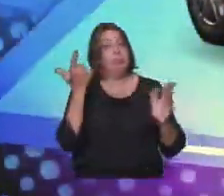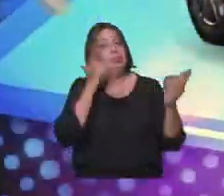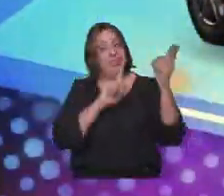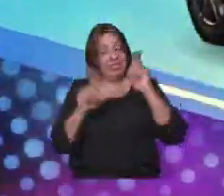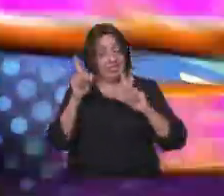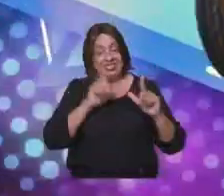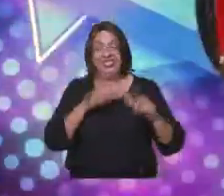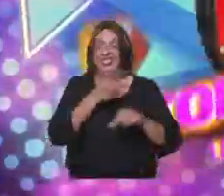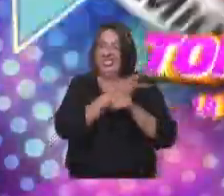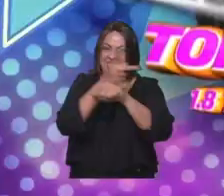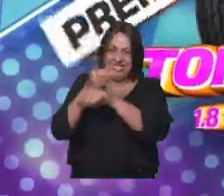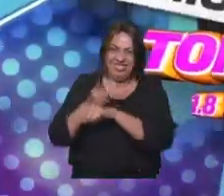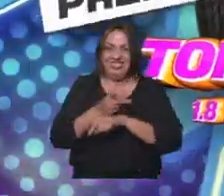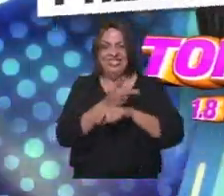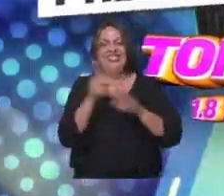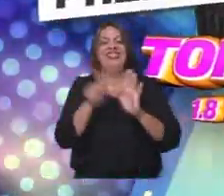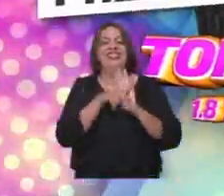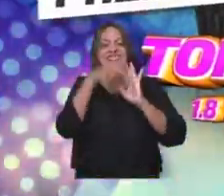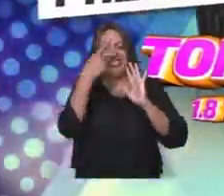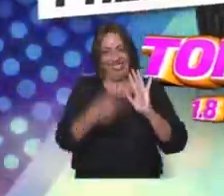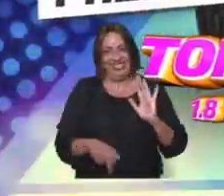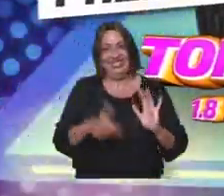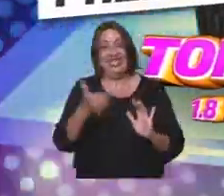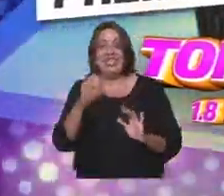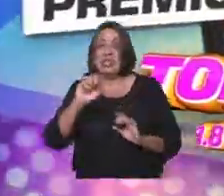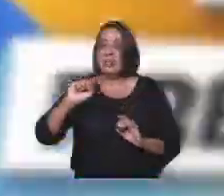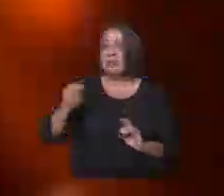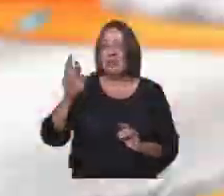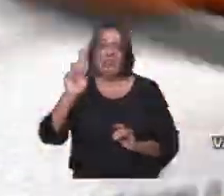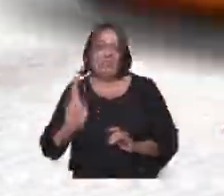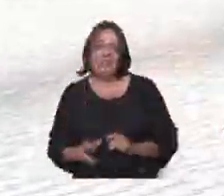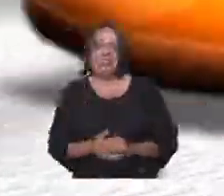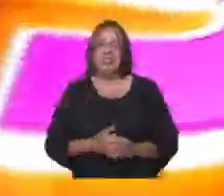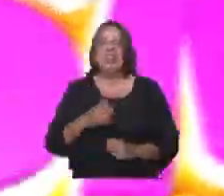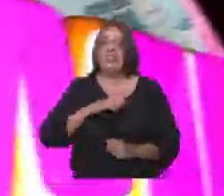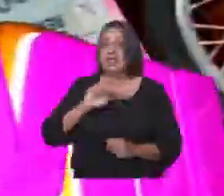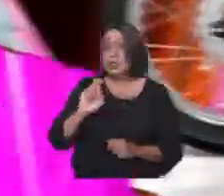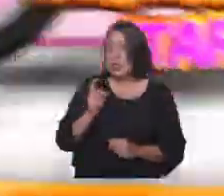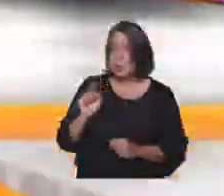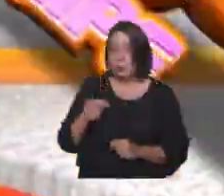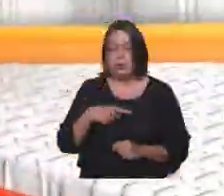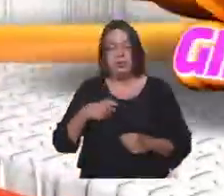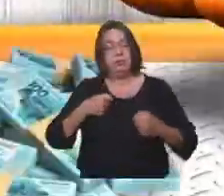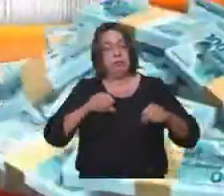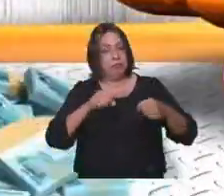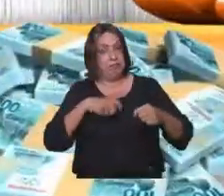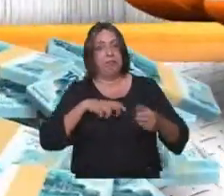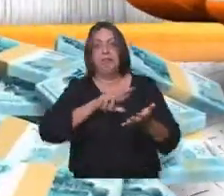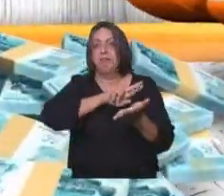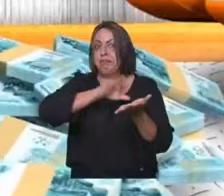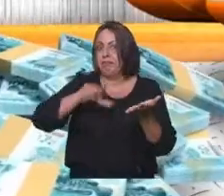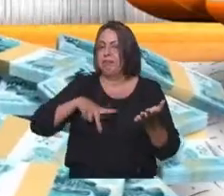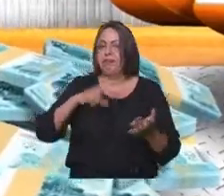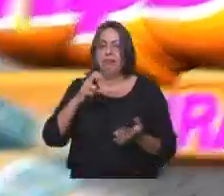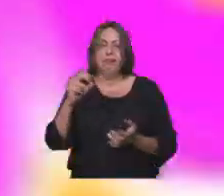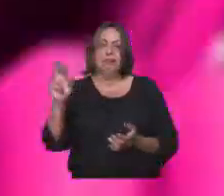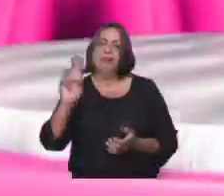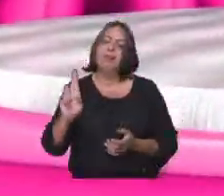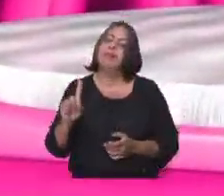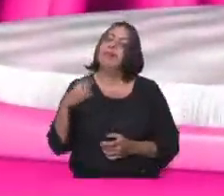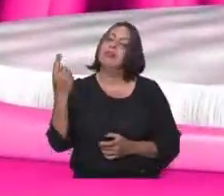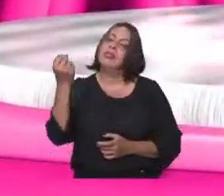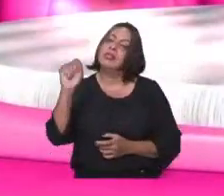no terceiro prêmio e um Fiat Toro mais 10 mil reais no quarto prêmio. Ainda tem 5 mil Honda Start e 30 prêmios de 500 reais no Gira